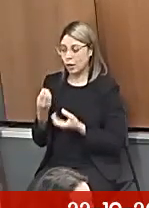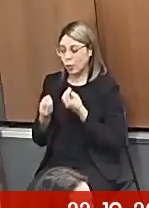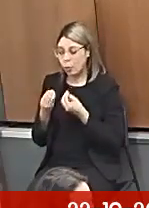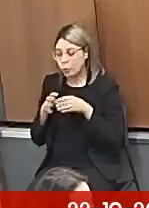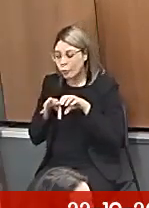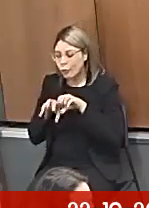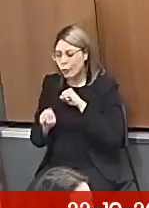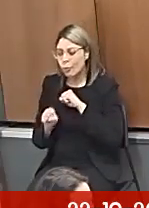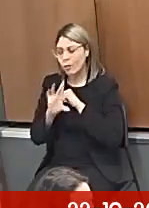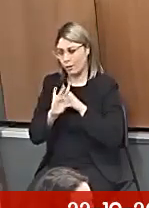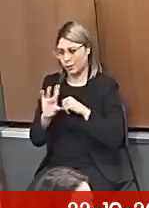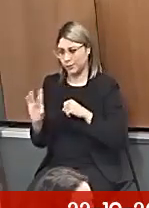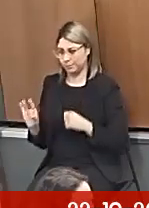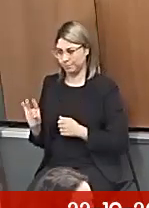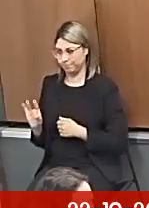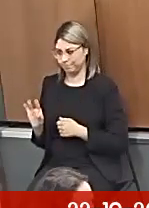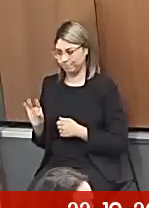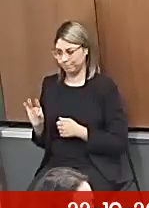formação.